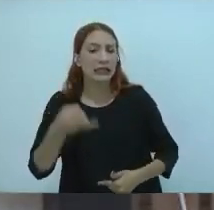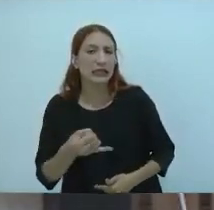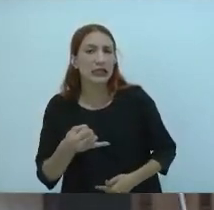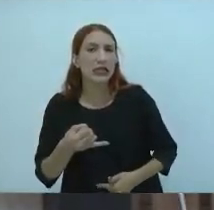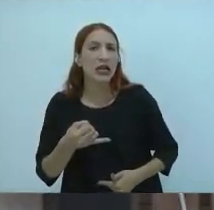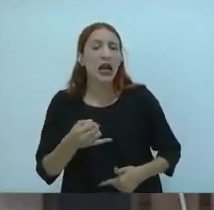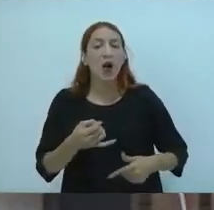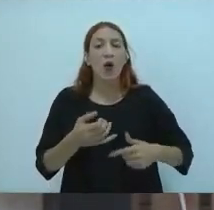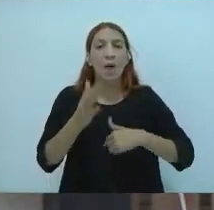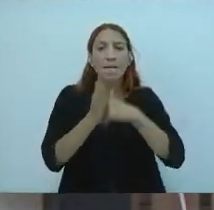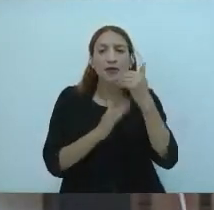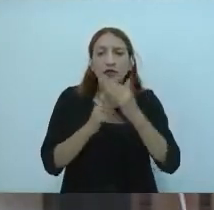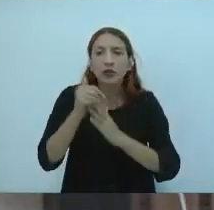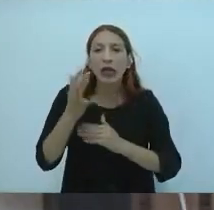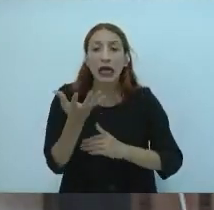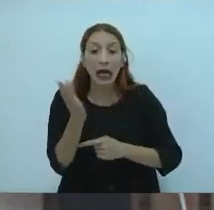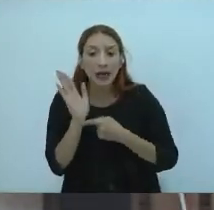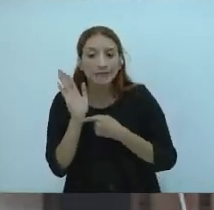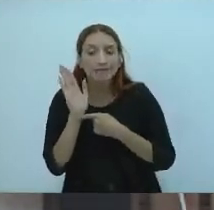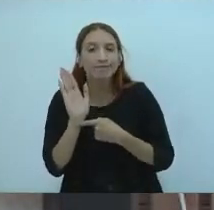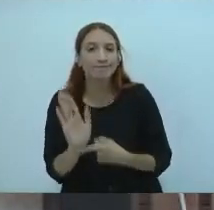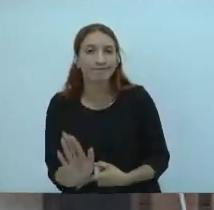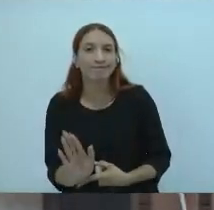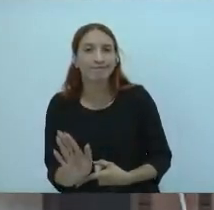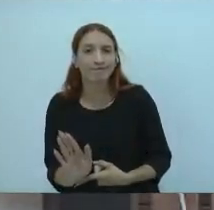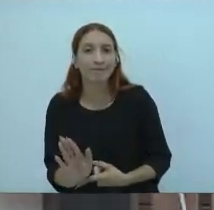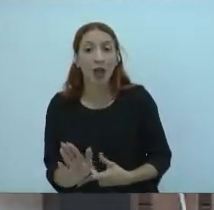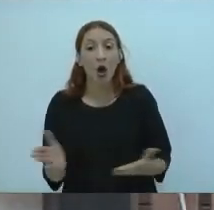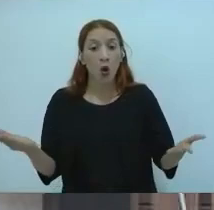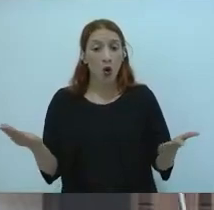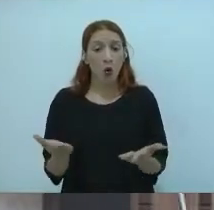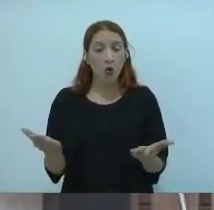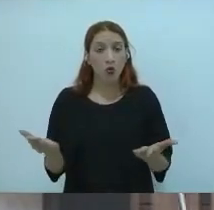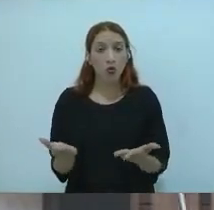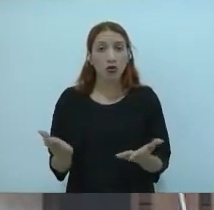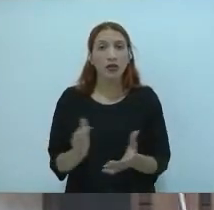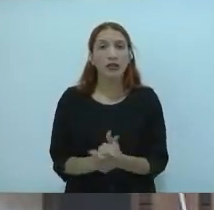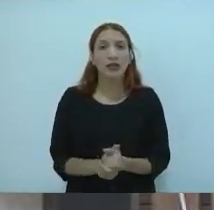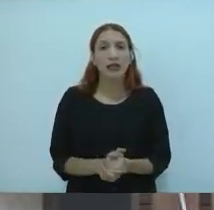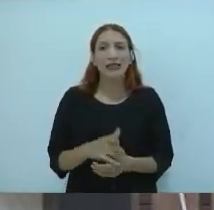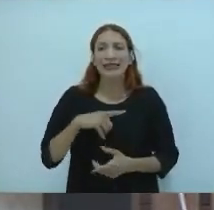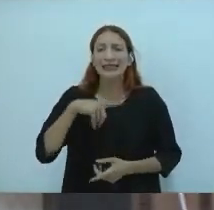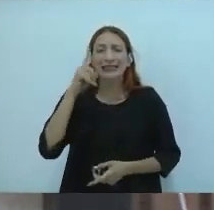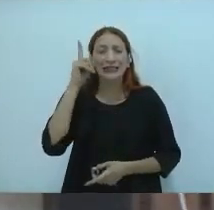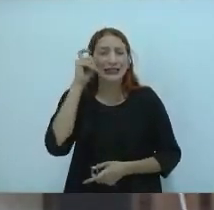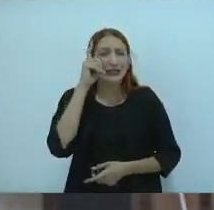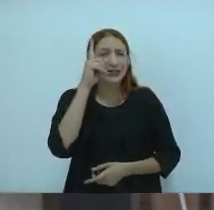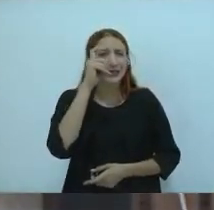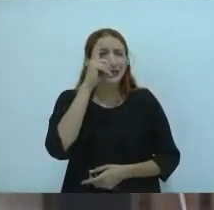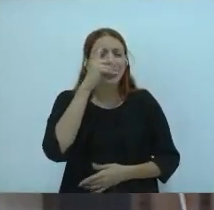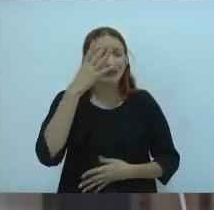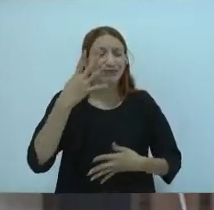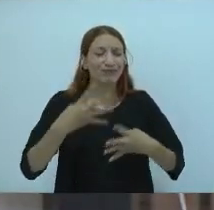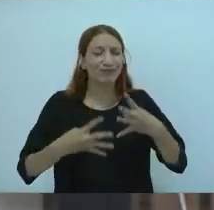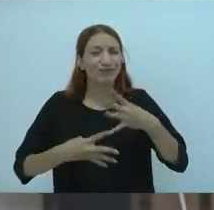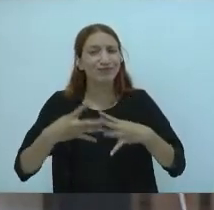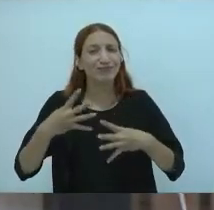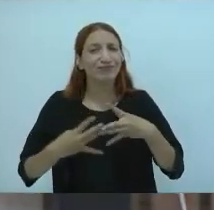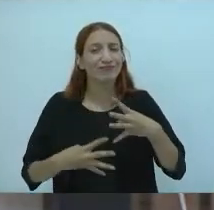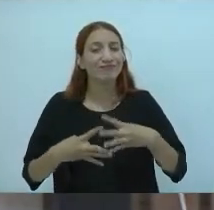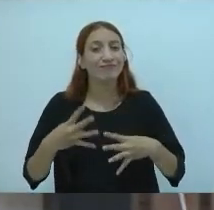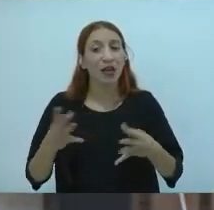profissionais eles de a mão venho hoje aqui também falar da complexidade para os senhores